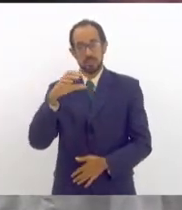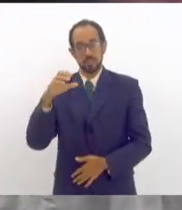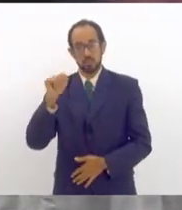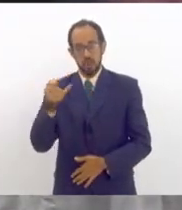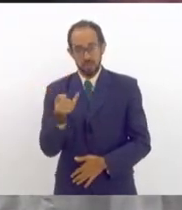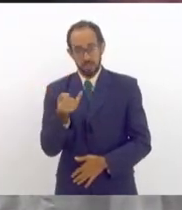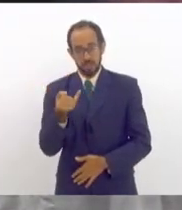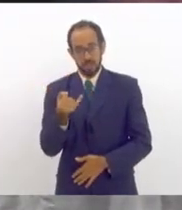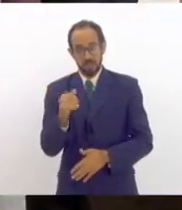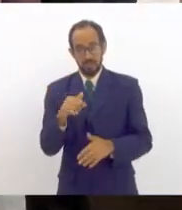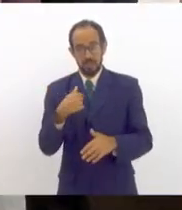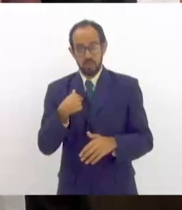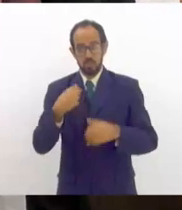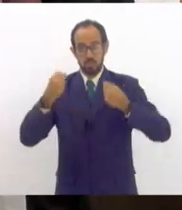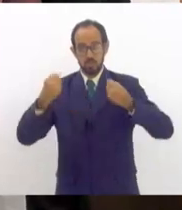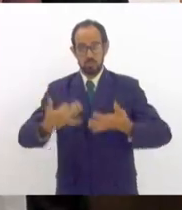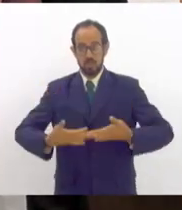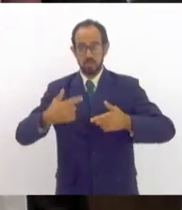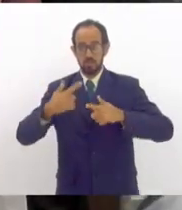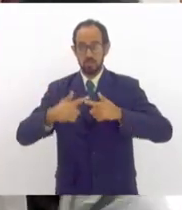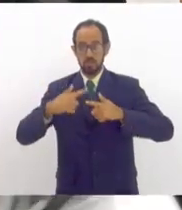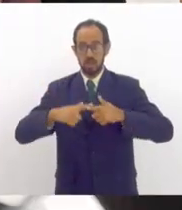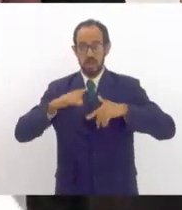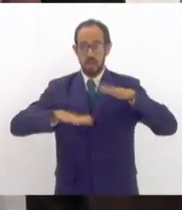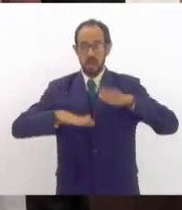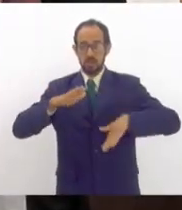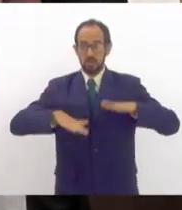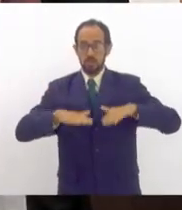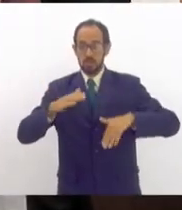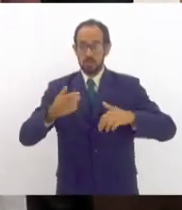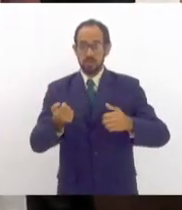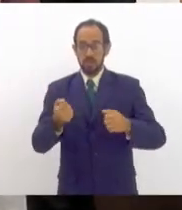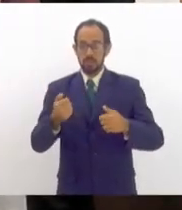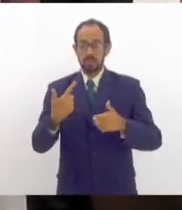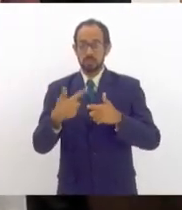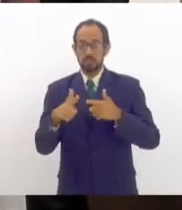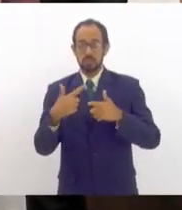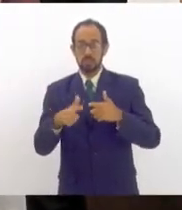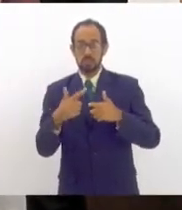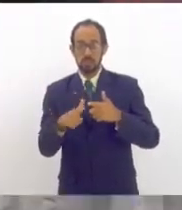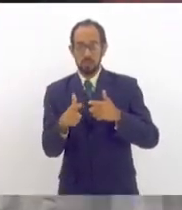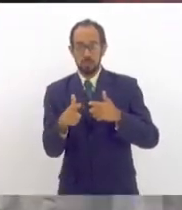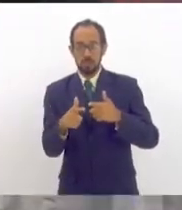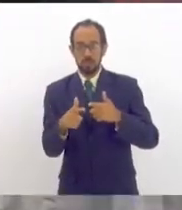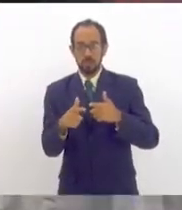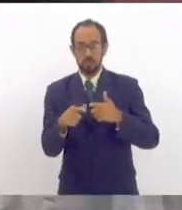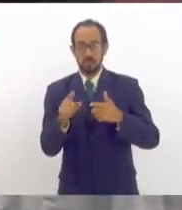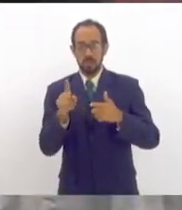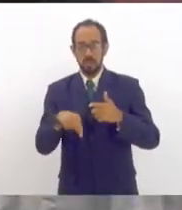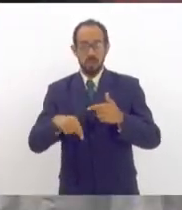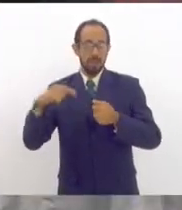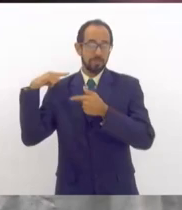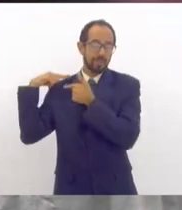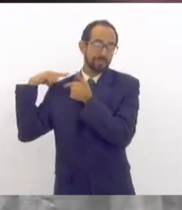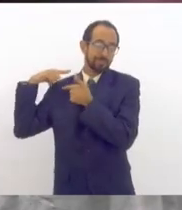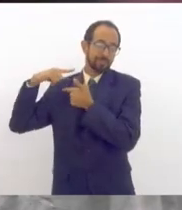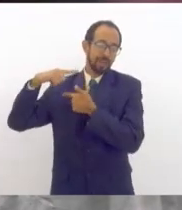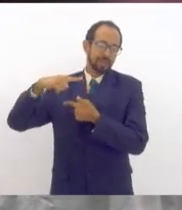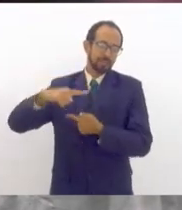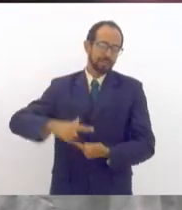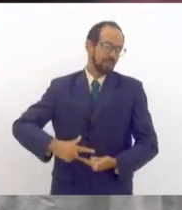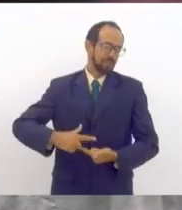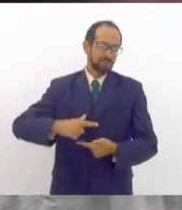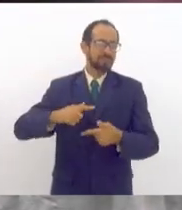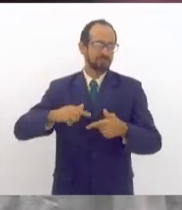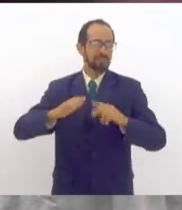eu tô só explicando que muitas vezes essas questões são da tradição da casa